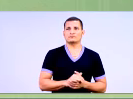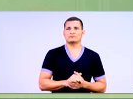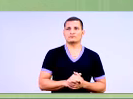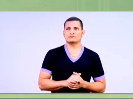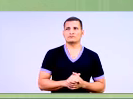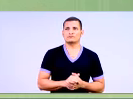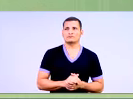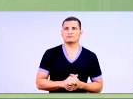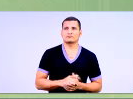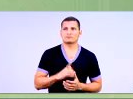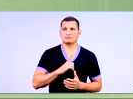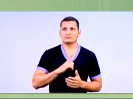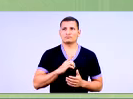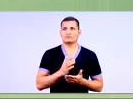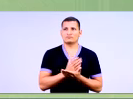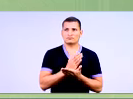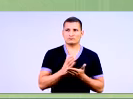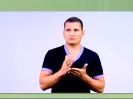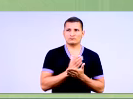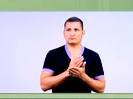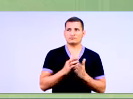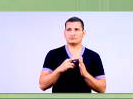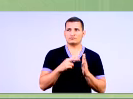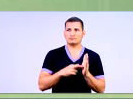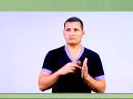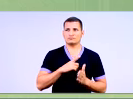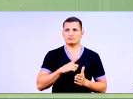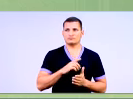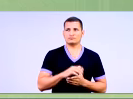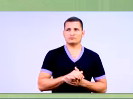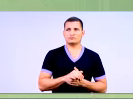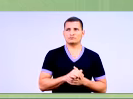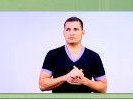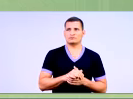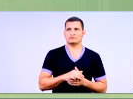nós temos instruções assim. If,